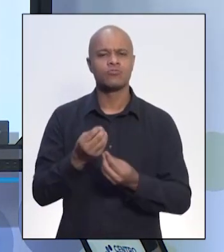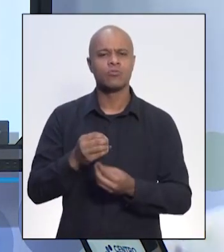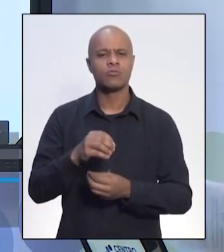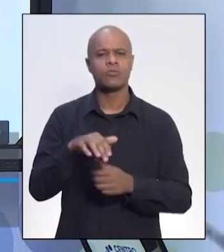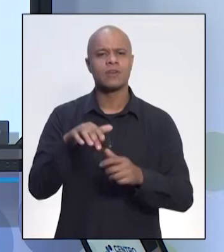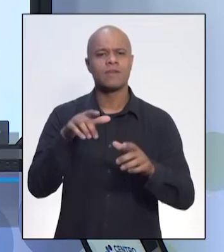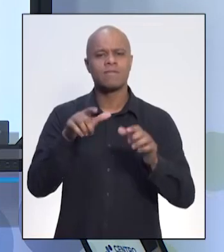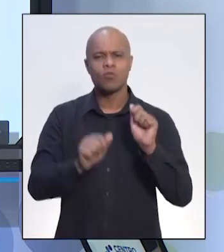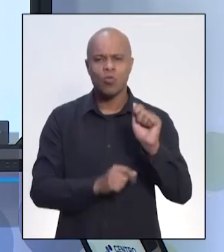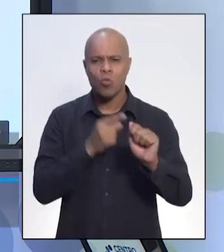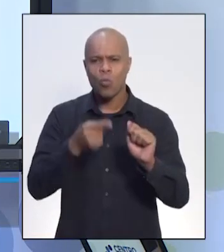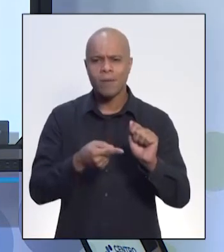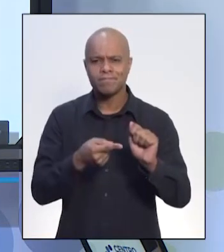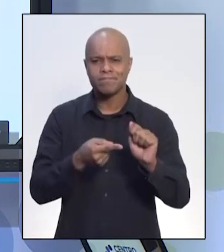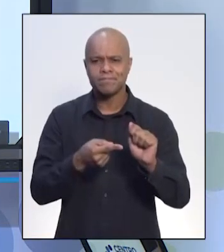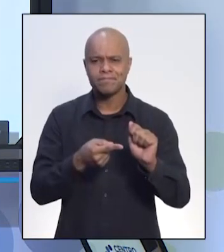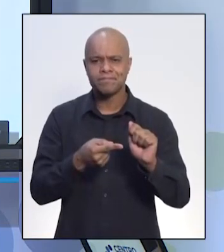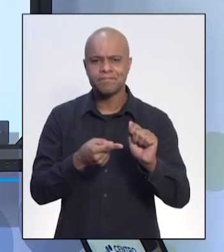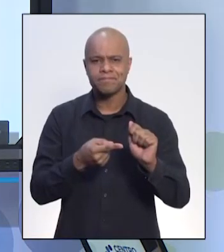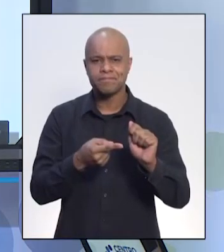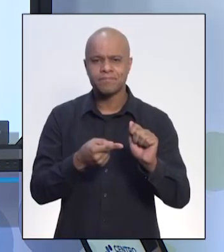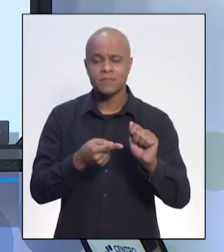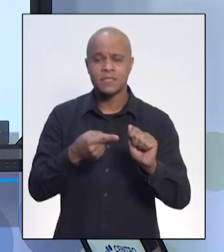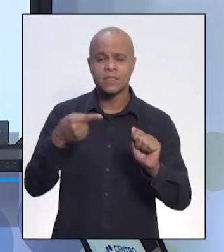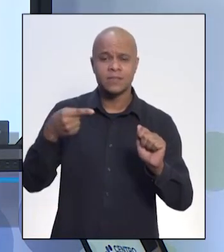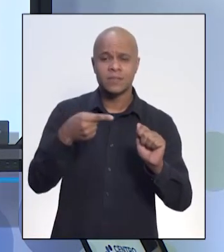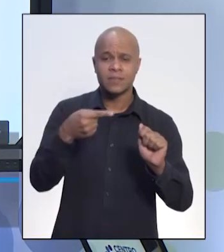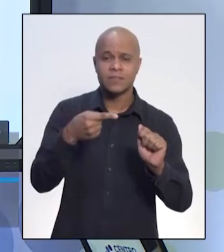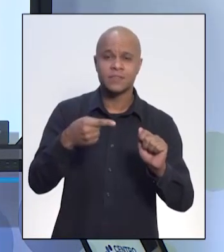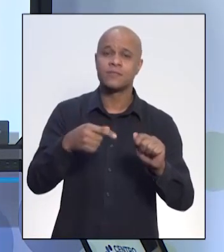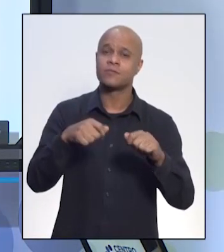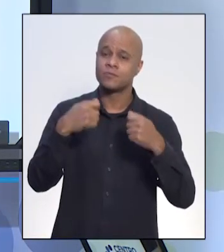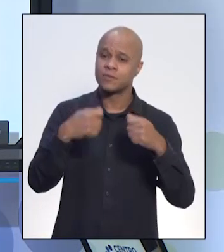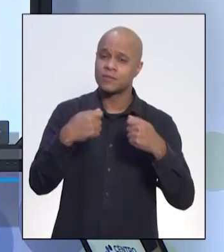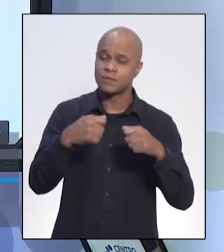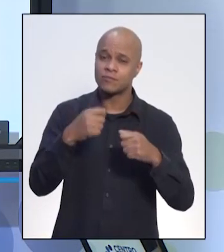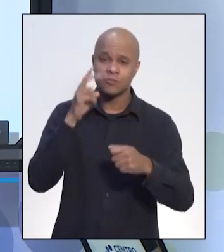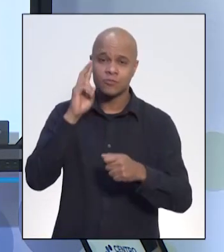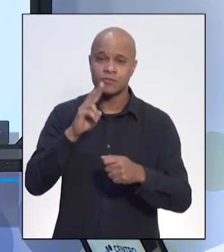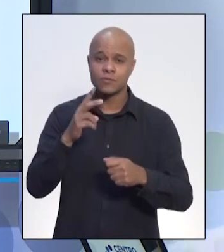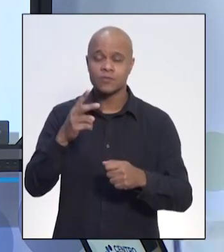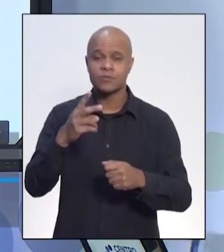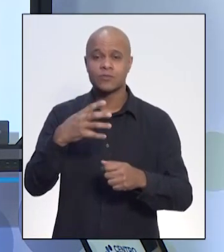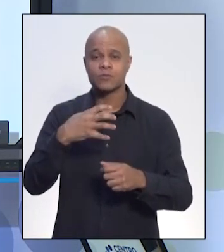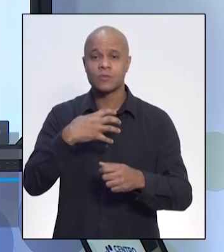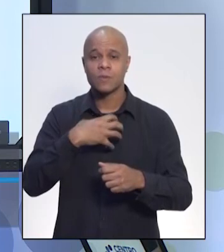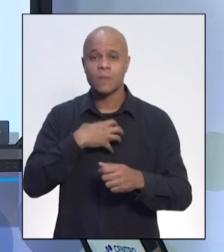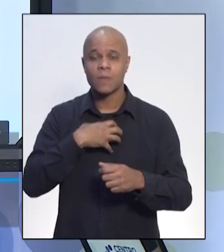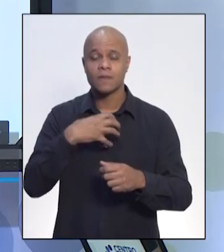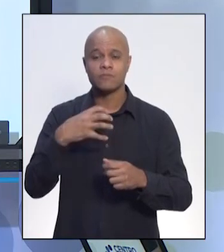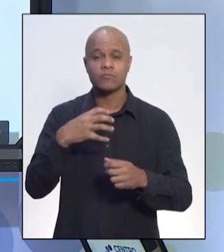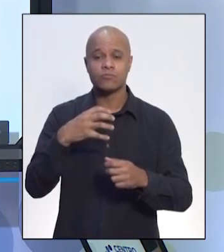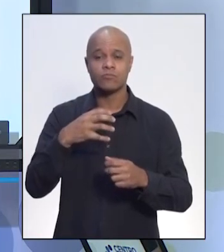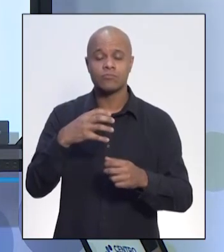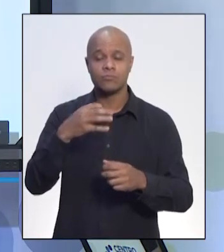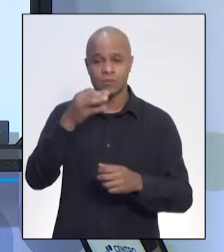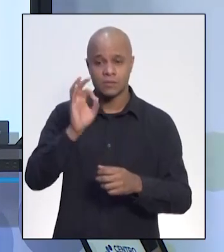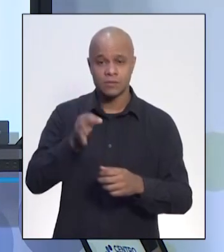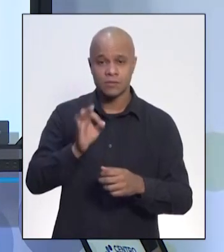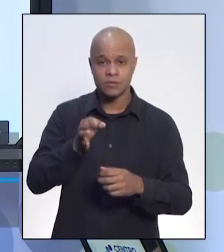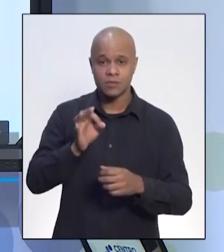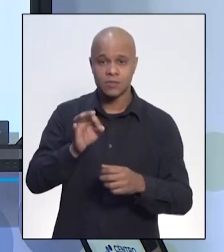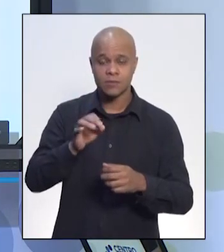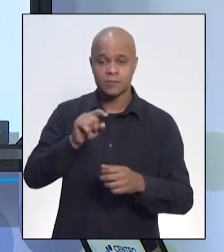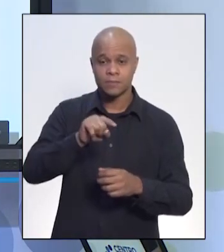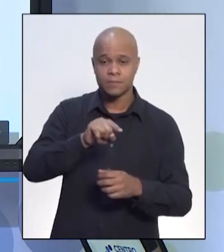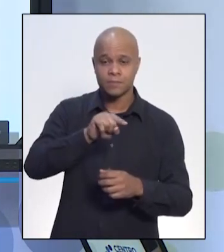coeficiente que está na frente do x², é negativo, a gente sabe que isso é uma parábola com a concavidade voltada para